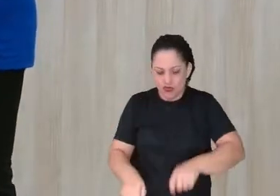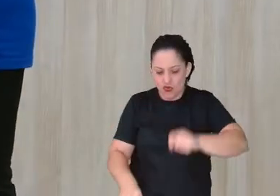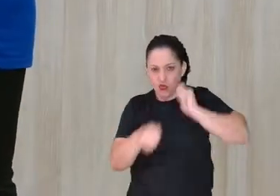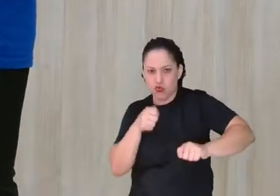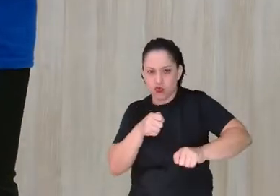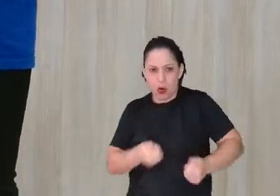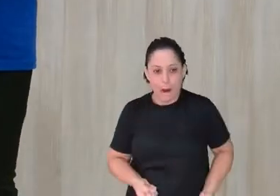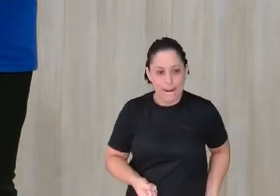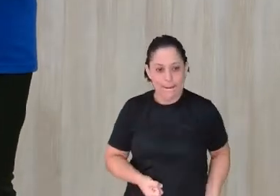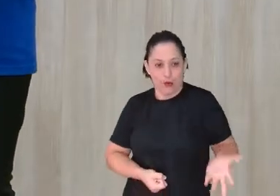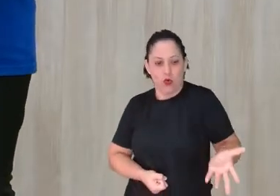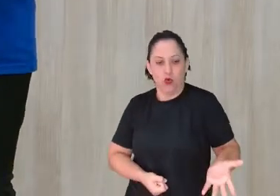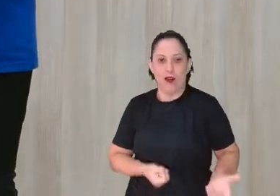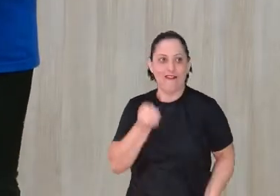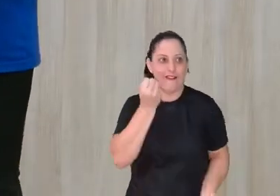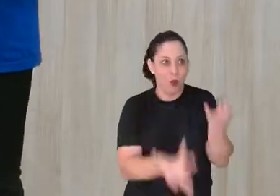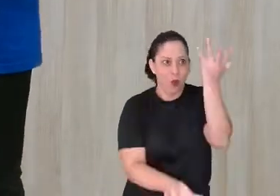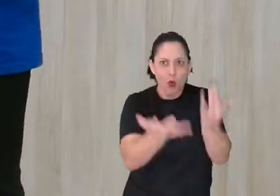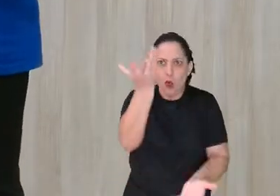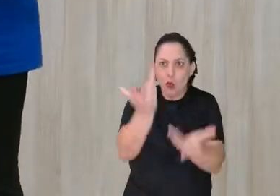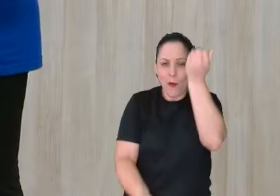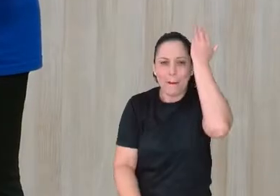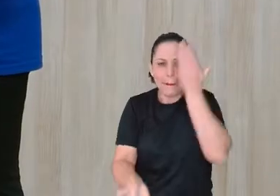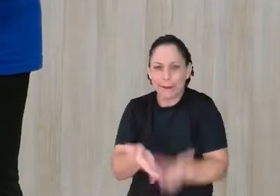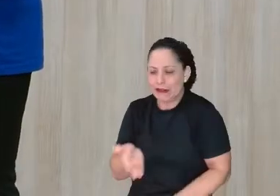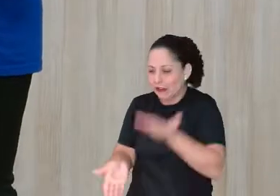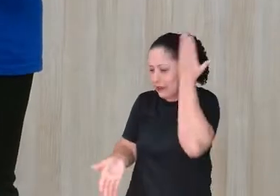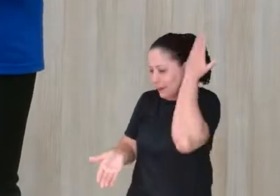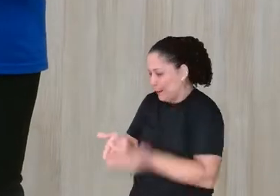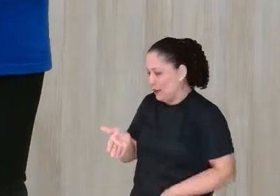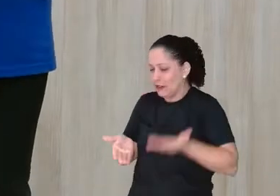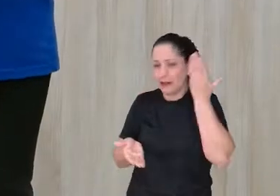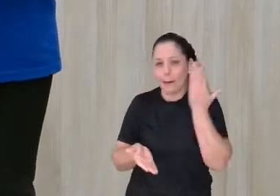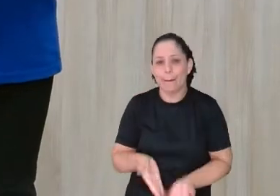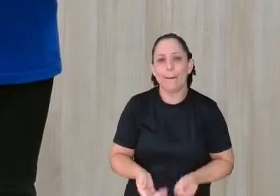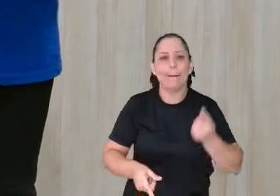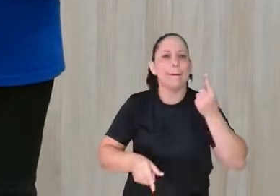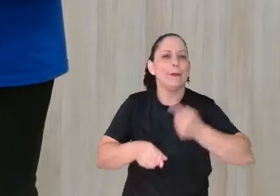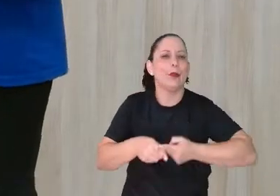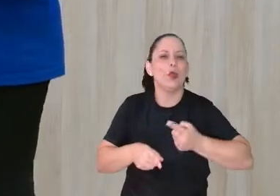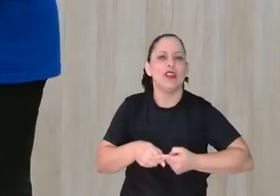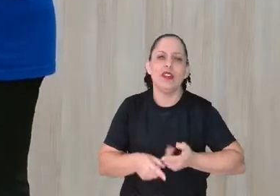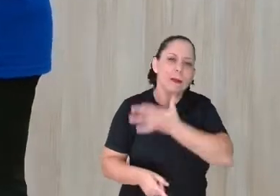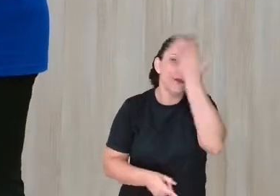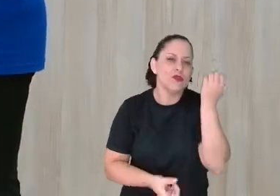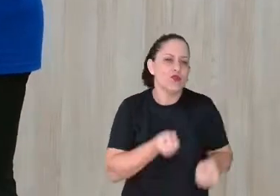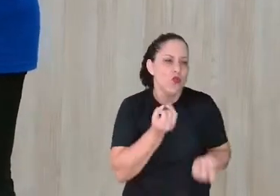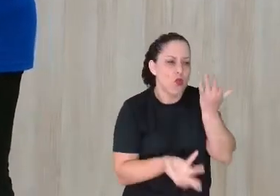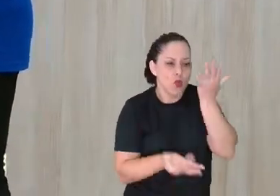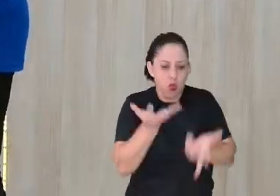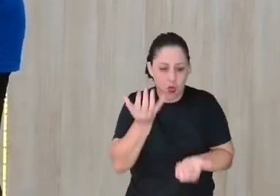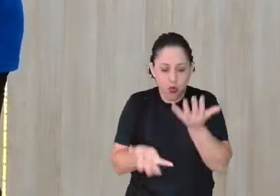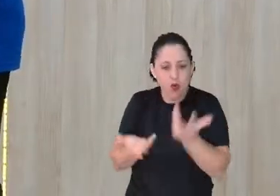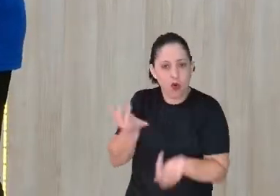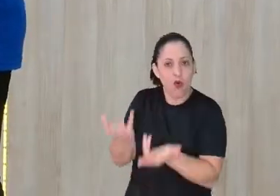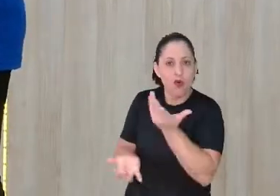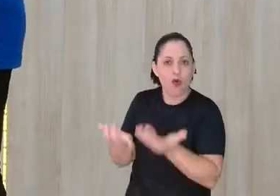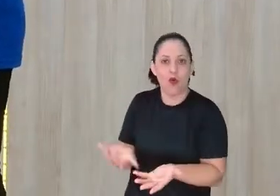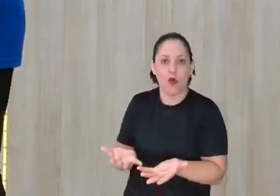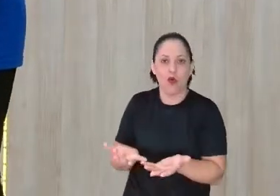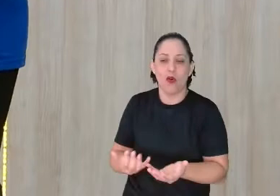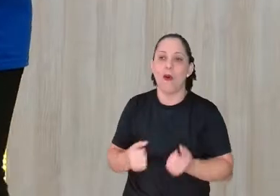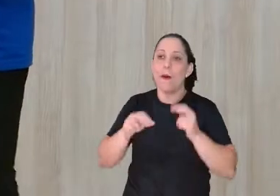A perda de vista, então foram muitas queimadas. Mas, professora, para que estão queimando? Queimando, né,